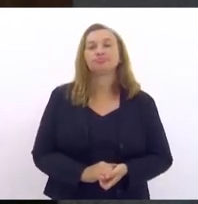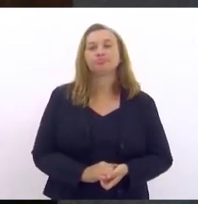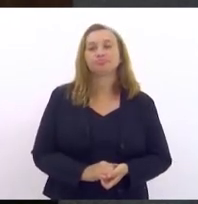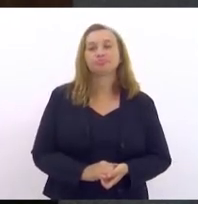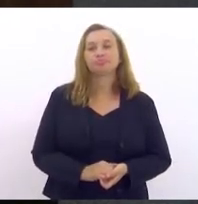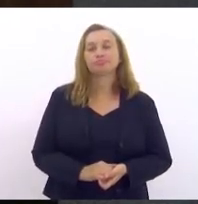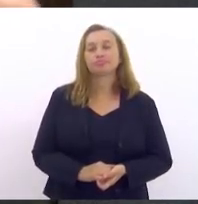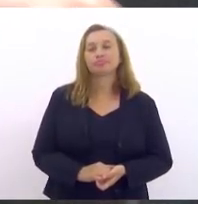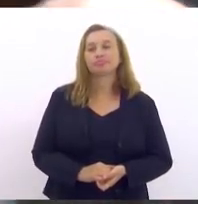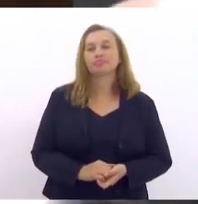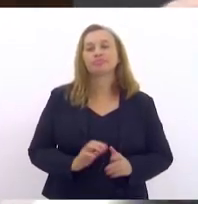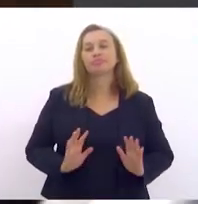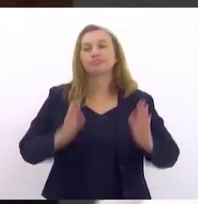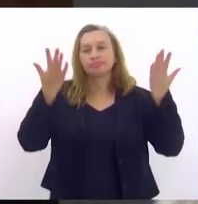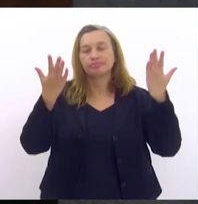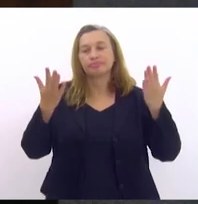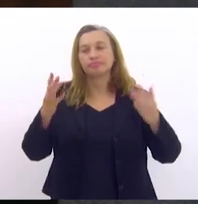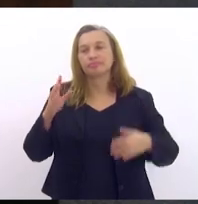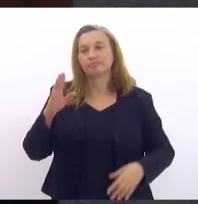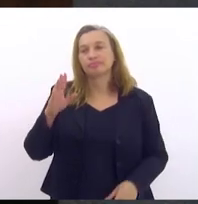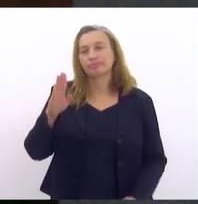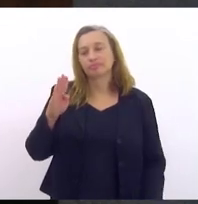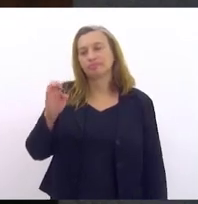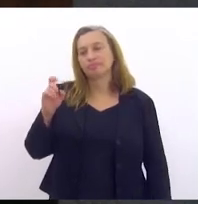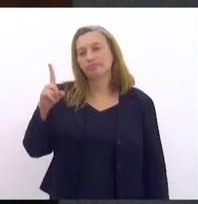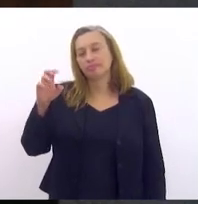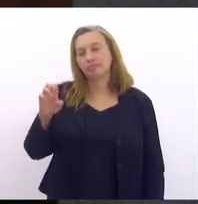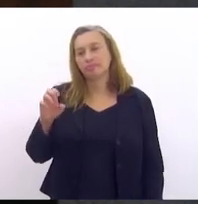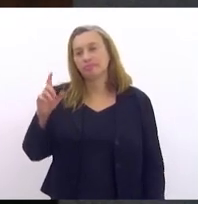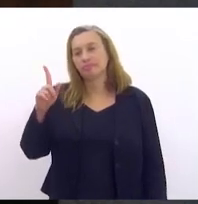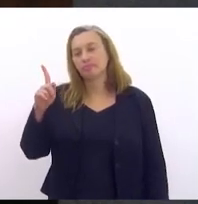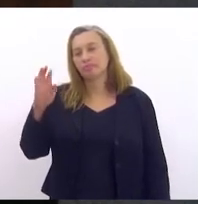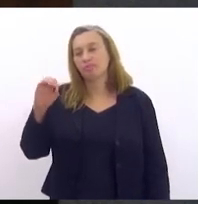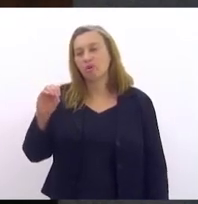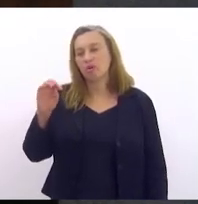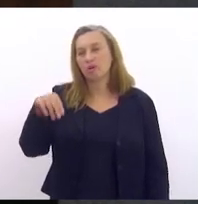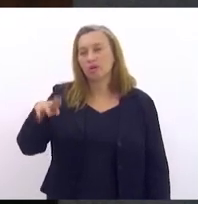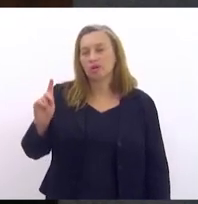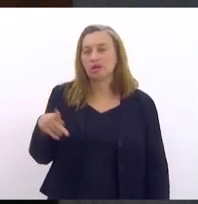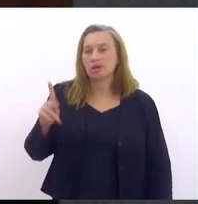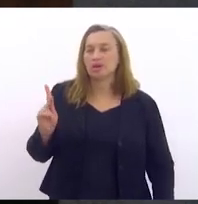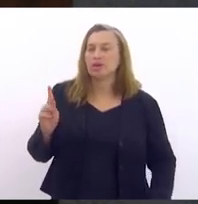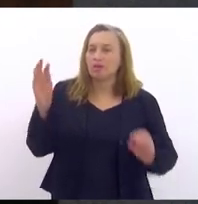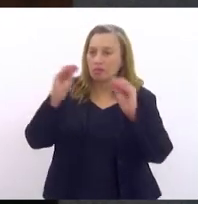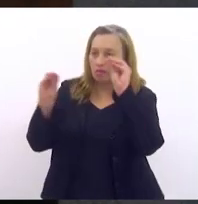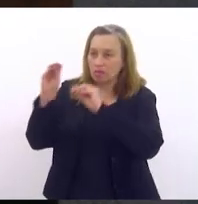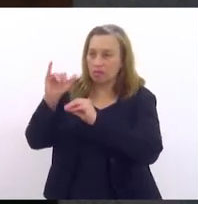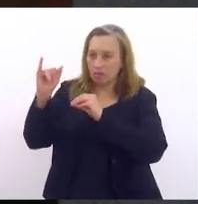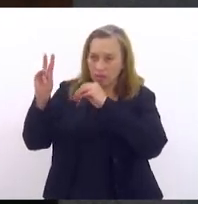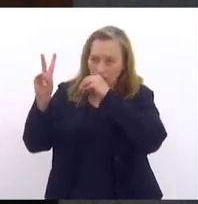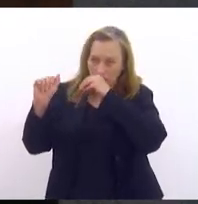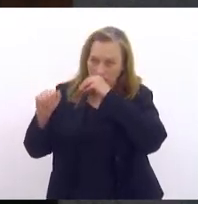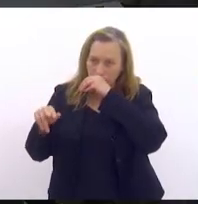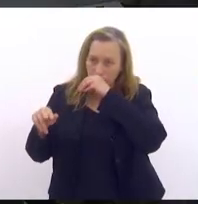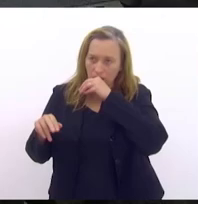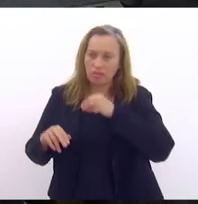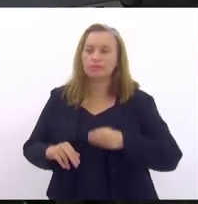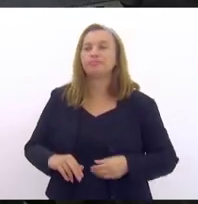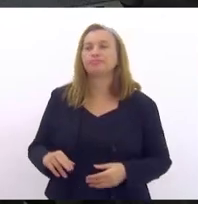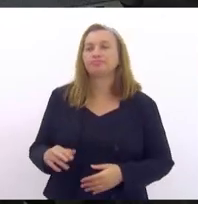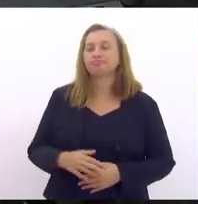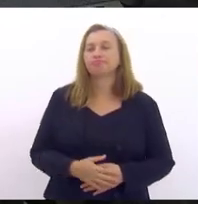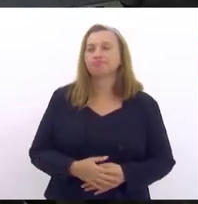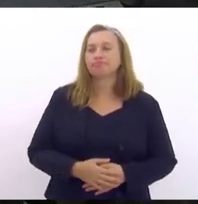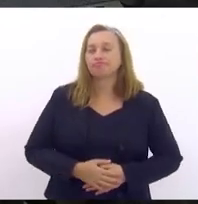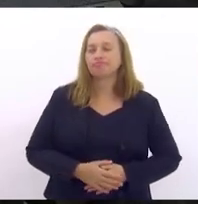isso. Viva a Belle Époque, viva a literatura. Beijo, Ivan. Obrigada, presidente. Senhor presidente,